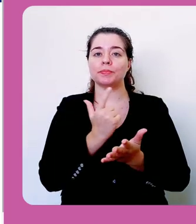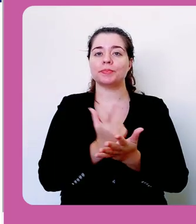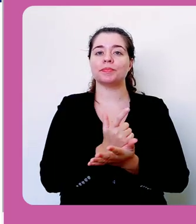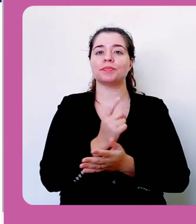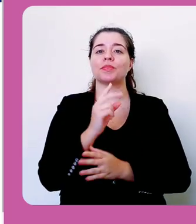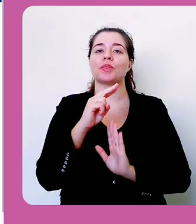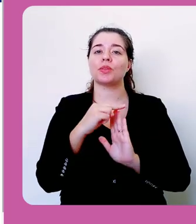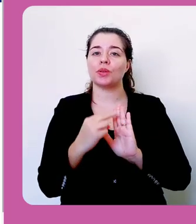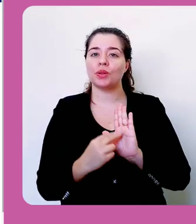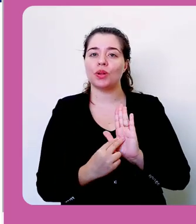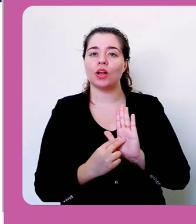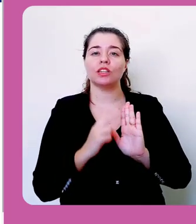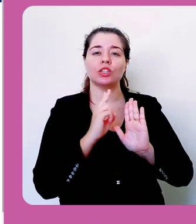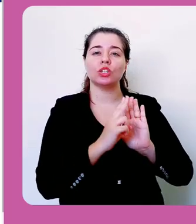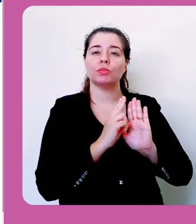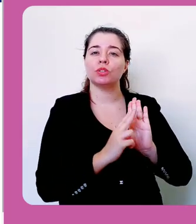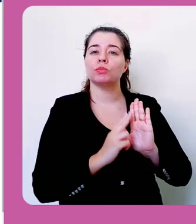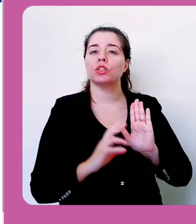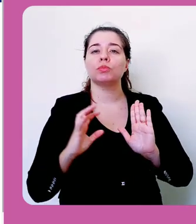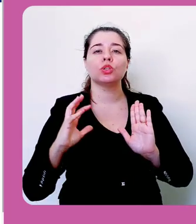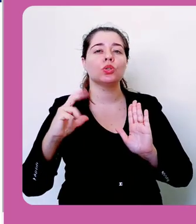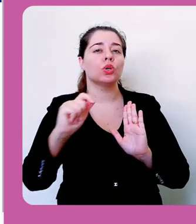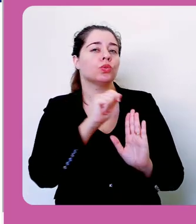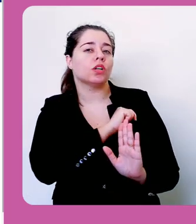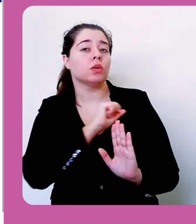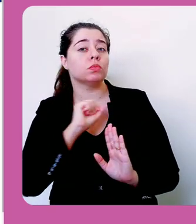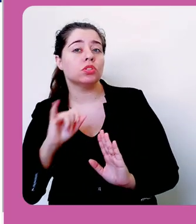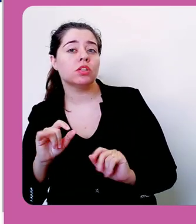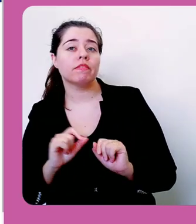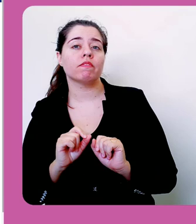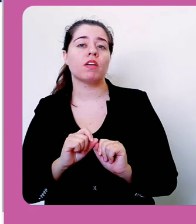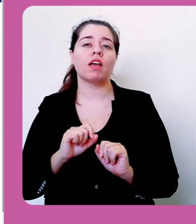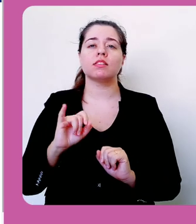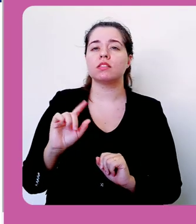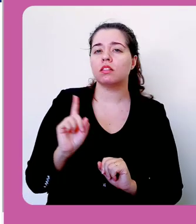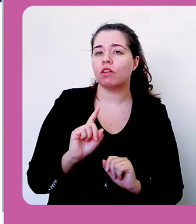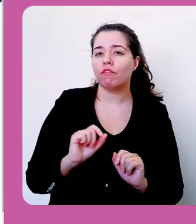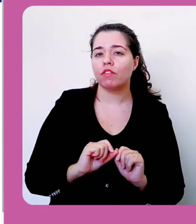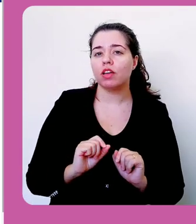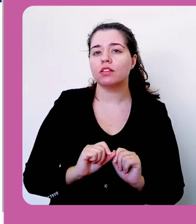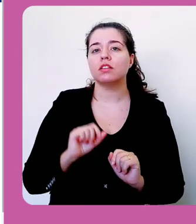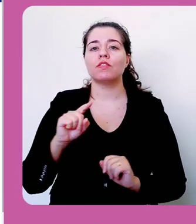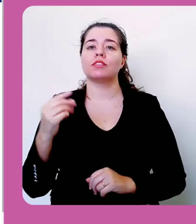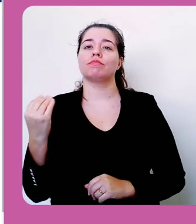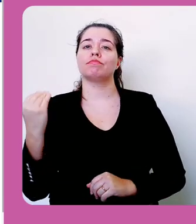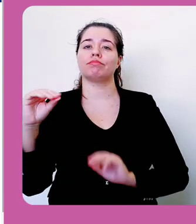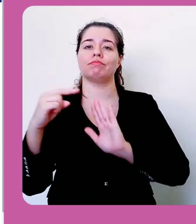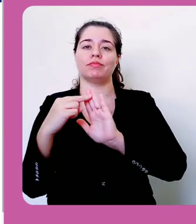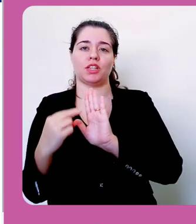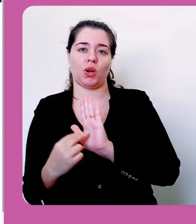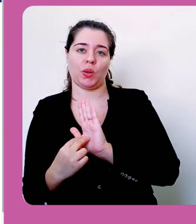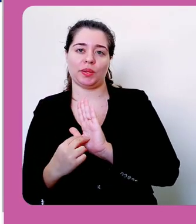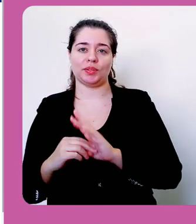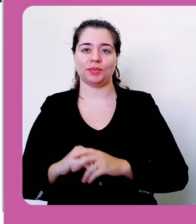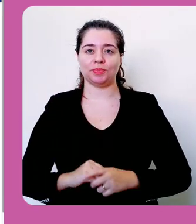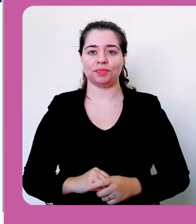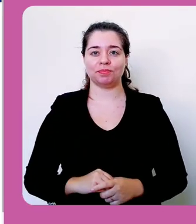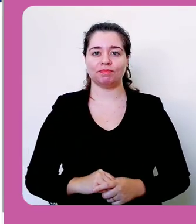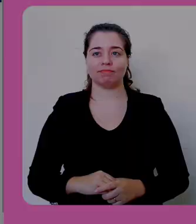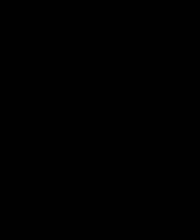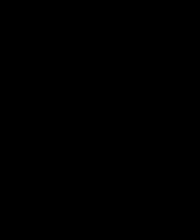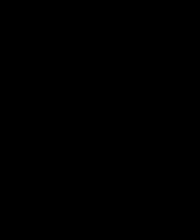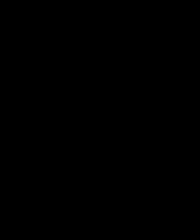aqui com o nome de todos os teus alunos, se ele fez, se ele não fez, e você vai dar uma nota aqui para ele.